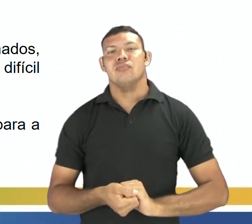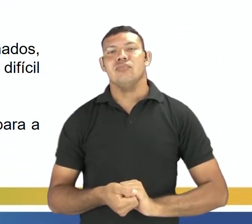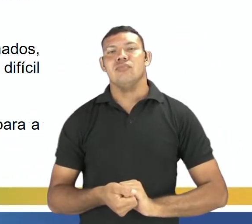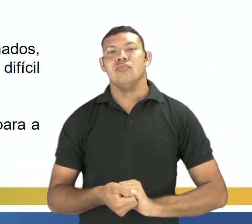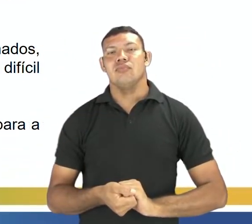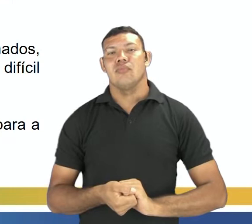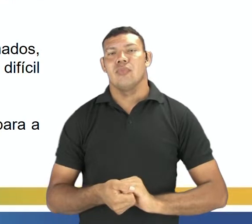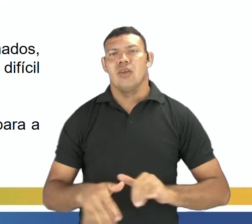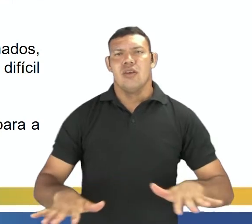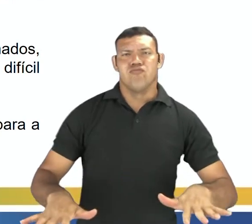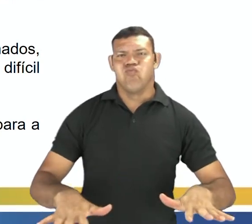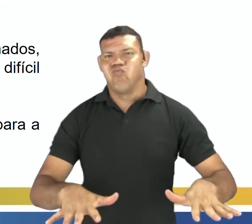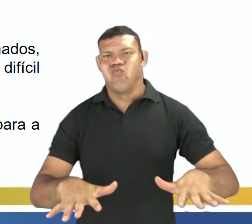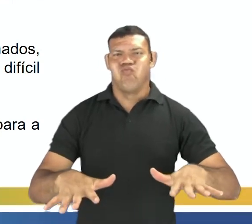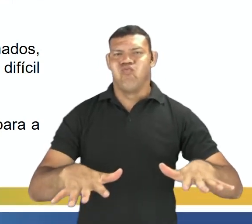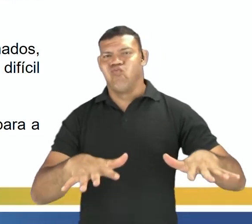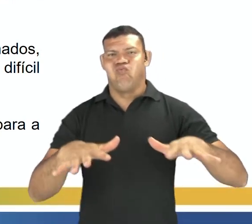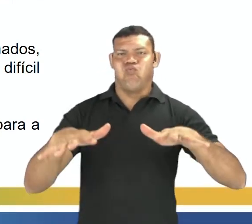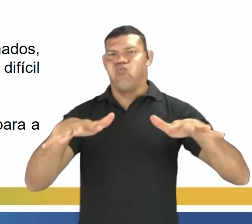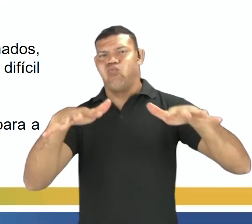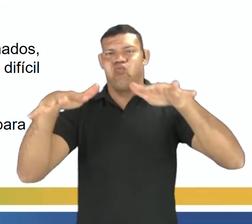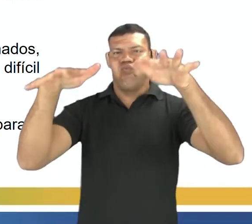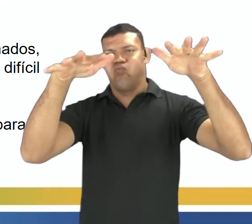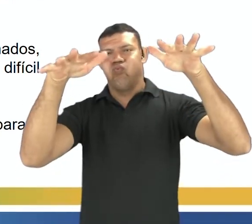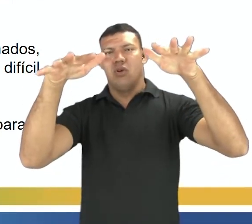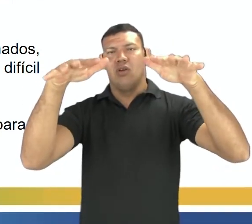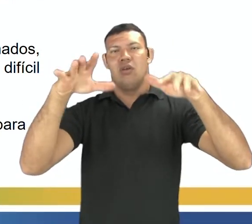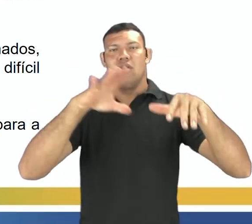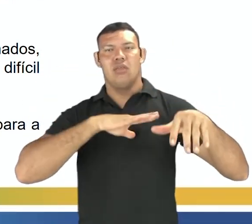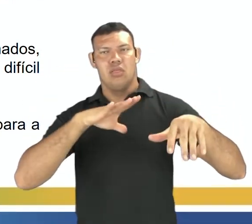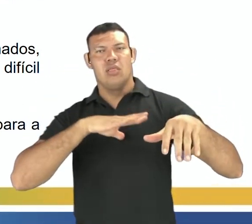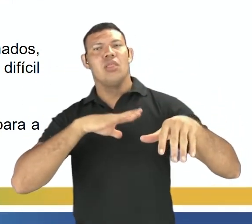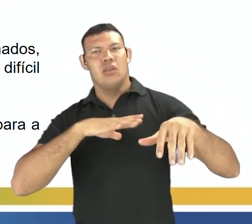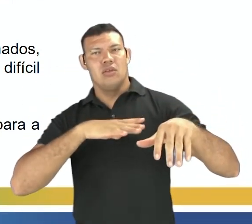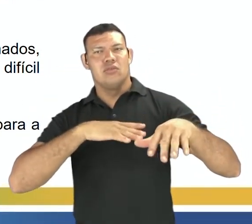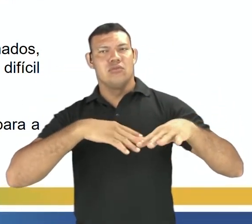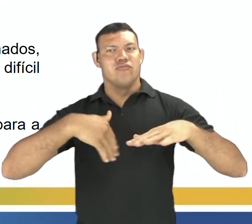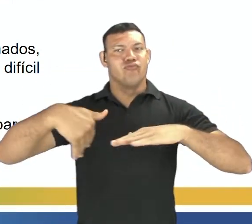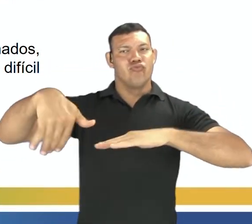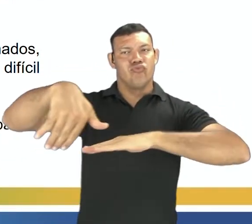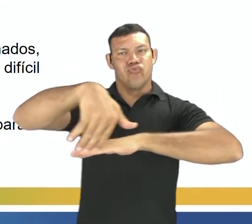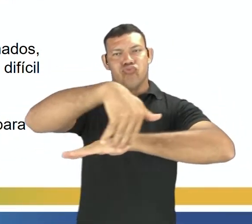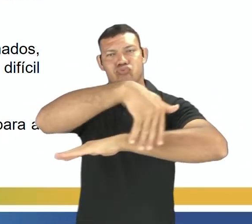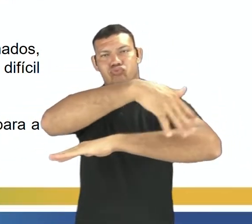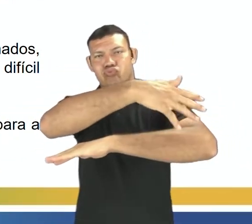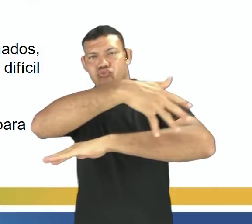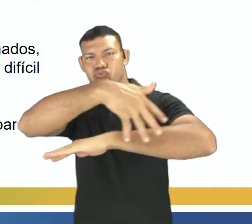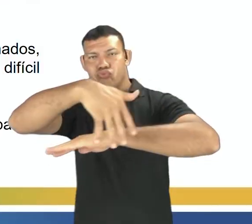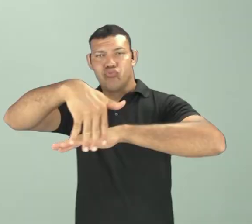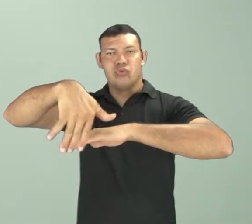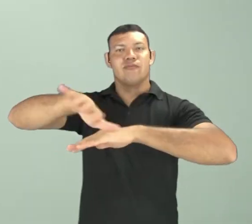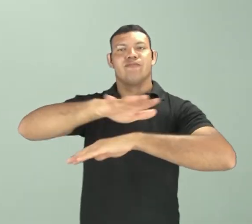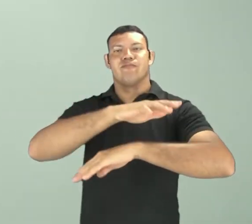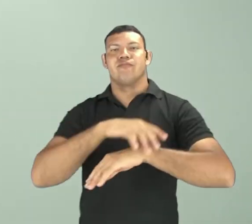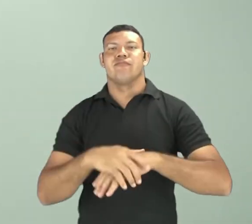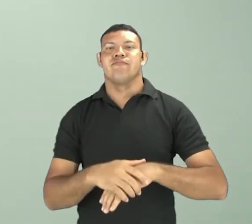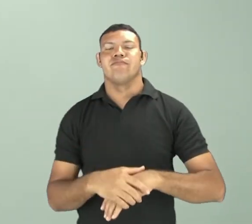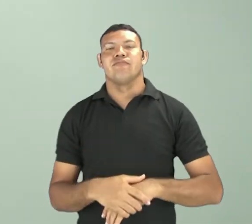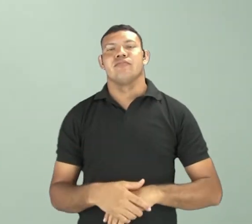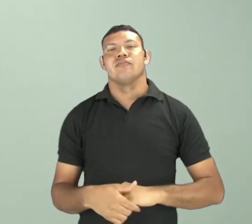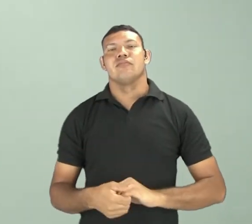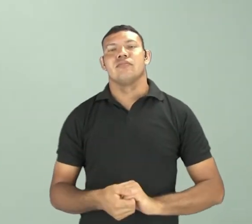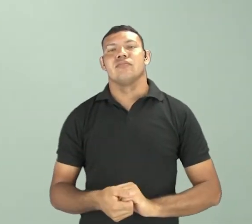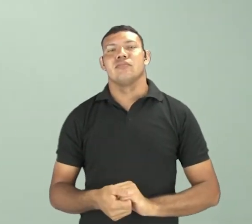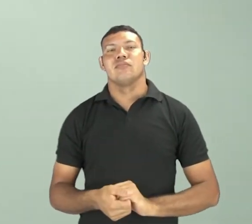Possíveis inundações de áreas costeiras e cidades litorâneas, em função da elevação do nível dos oceanos. Outra